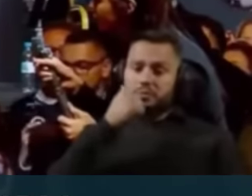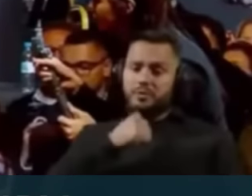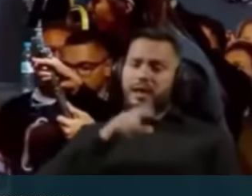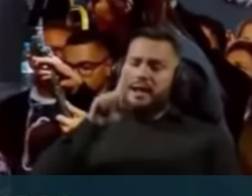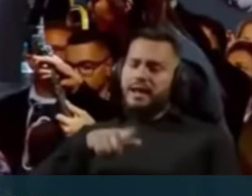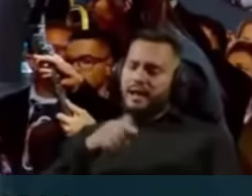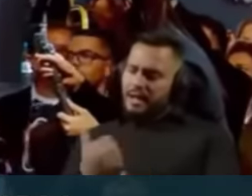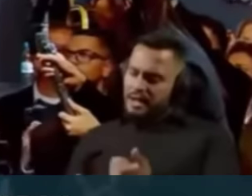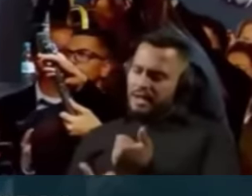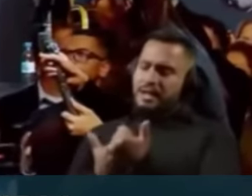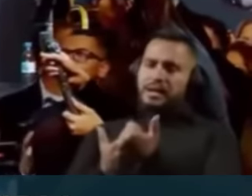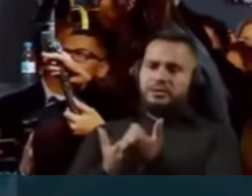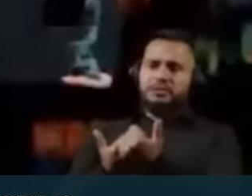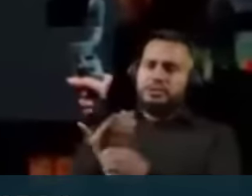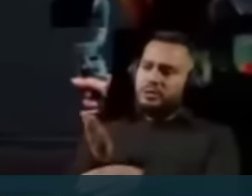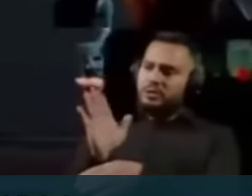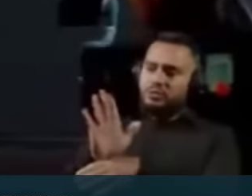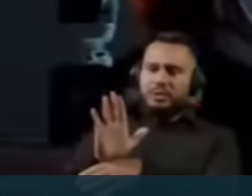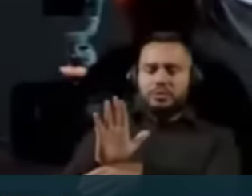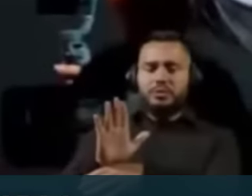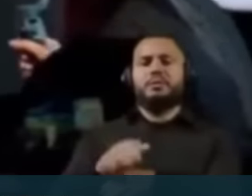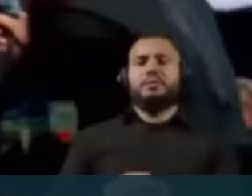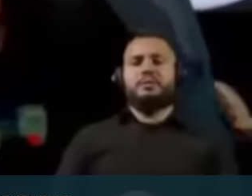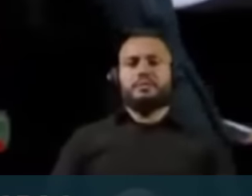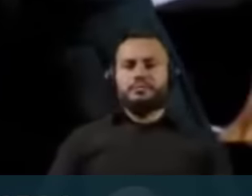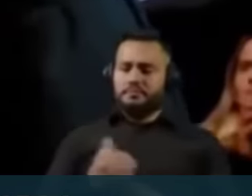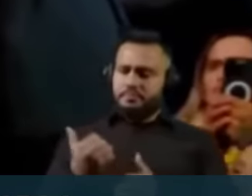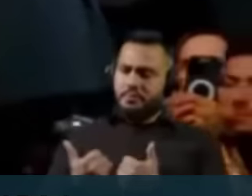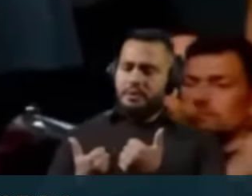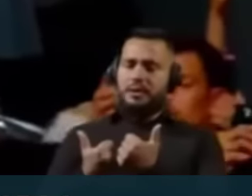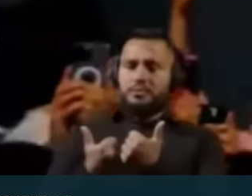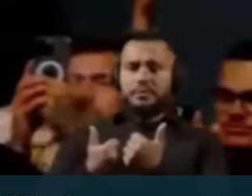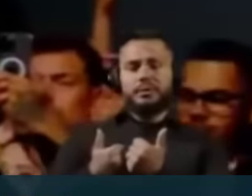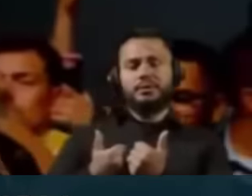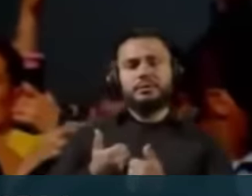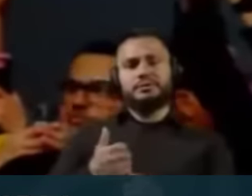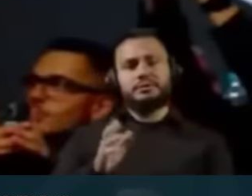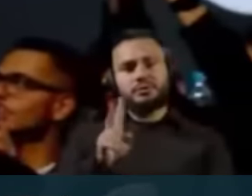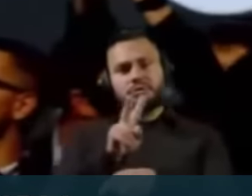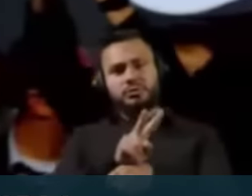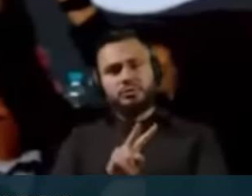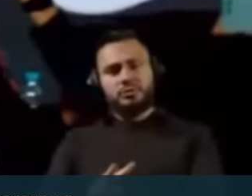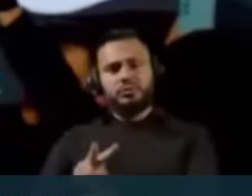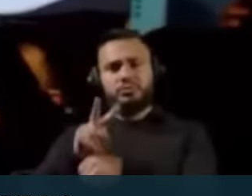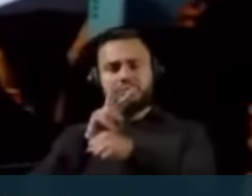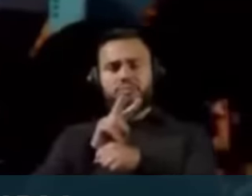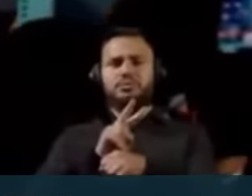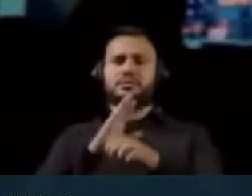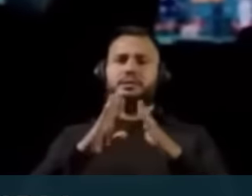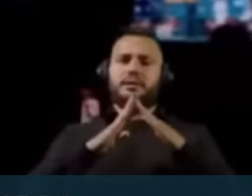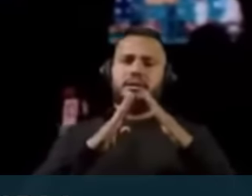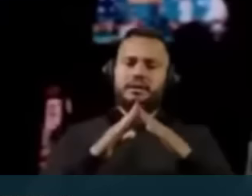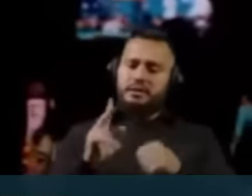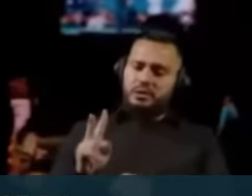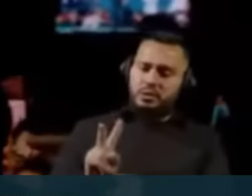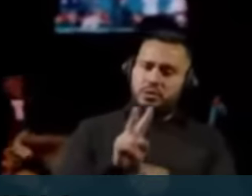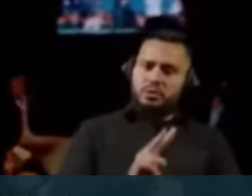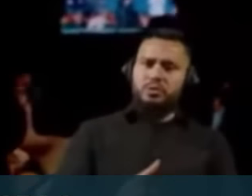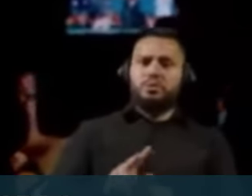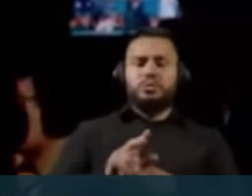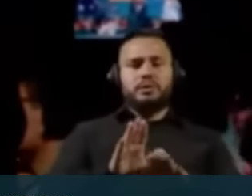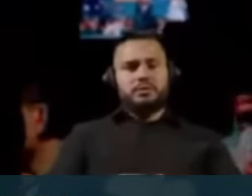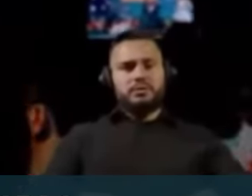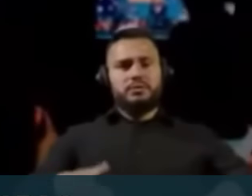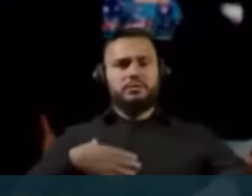somos mulheres colaboradoras, mulheres que apoiam, mulheres que cuidam da casa, dos filhos, dos nossos